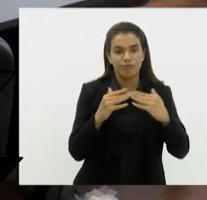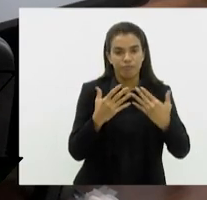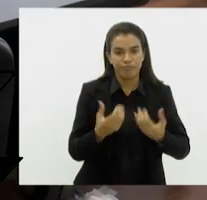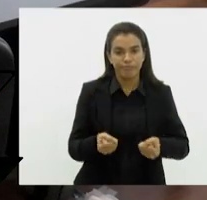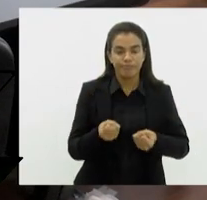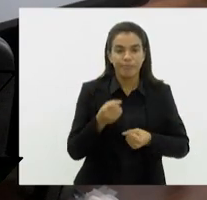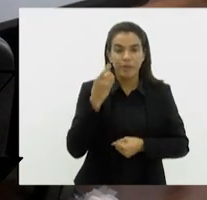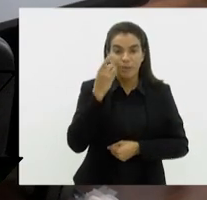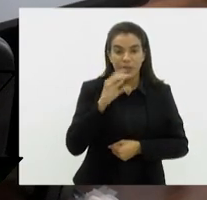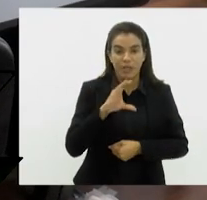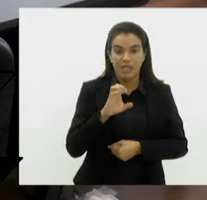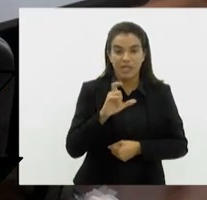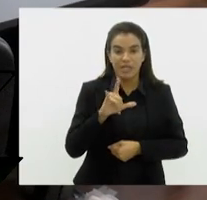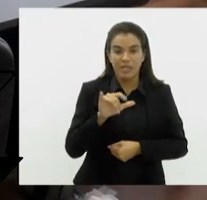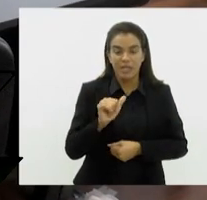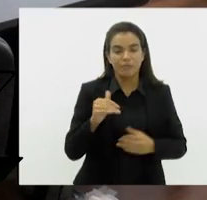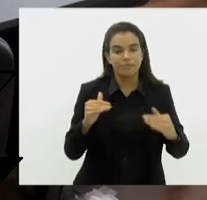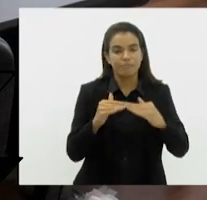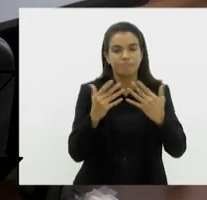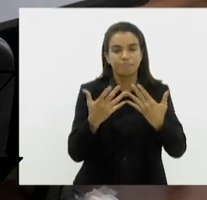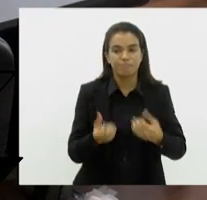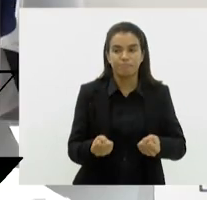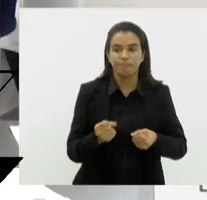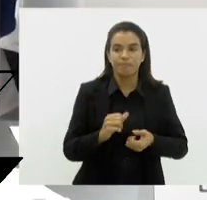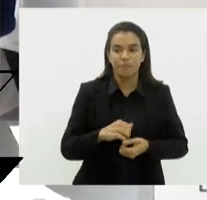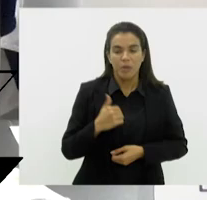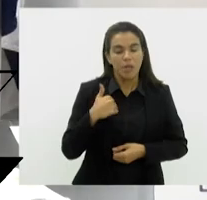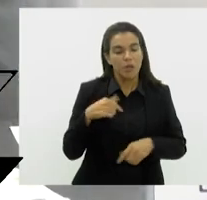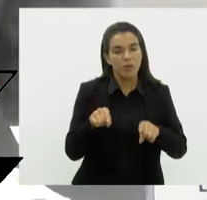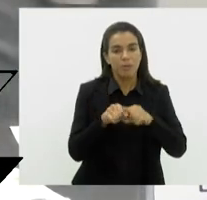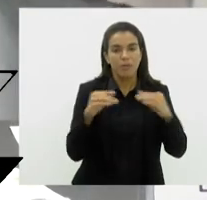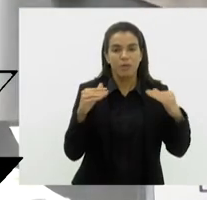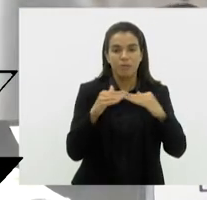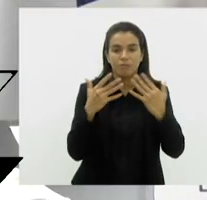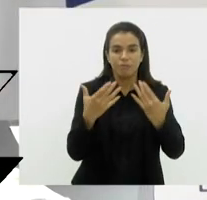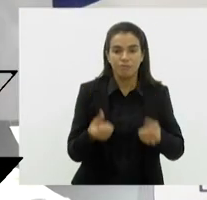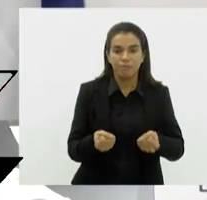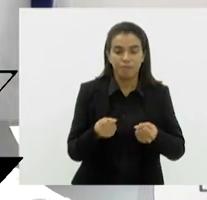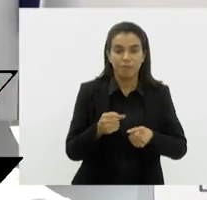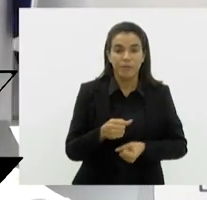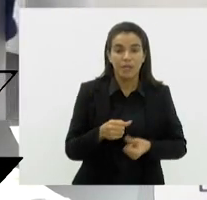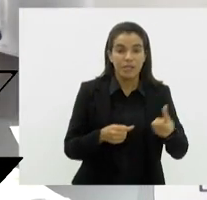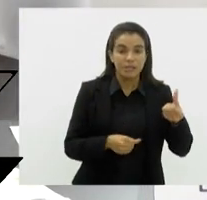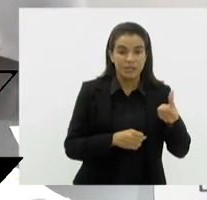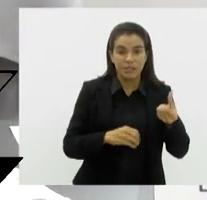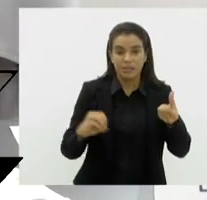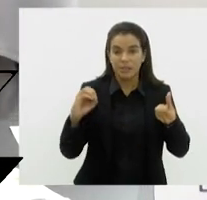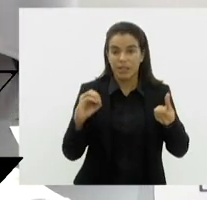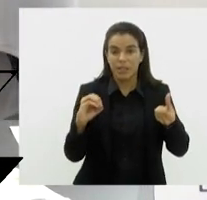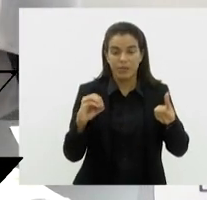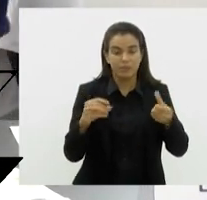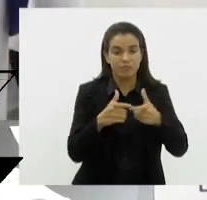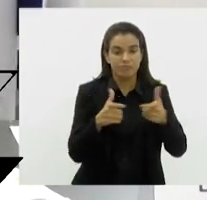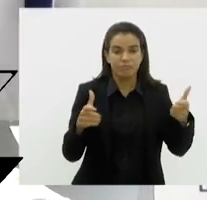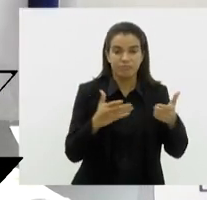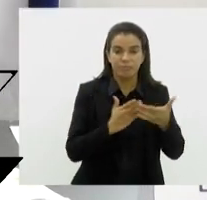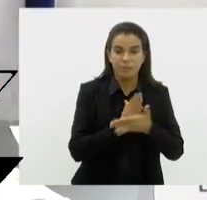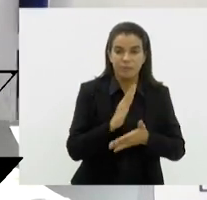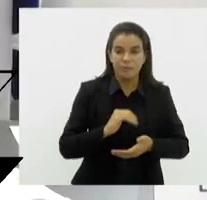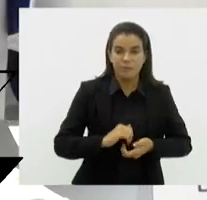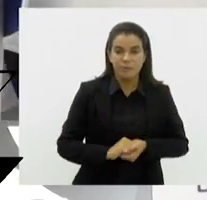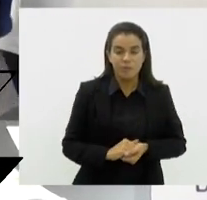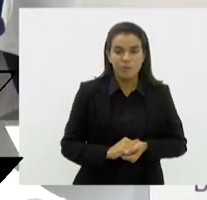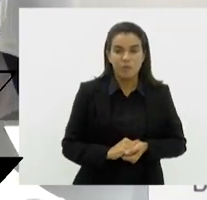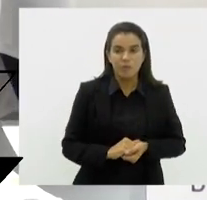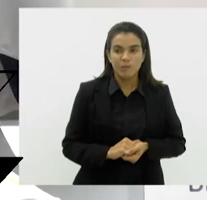Favorável. Deputada Célia Jordão. Favorável, presidente. Eu voto favorável também. Então, por 6-0, por unanimidade, foi aprovado. Não